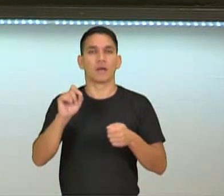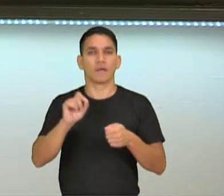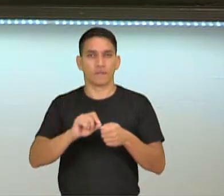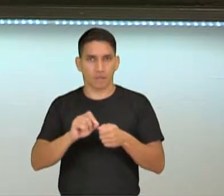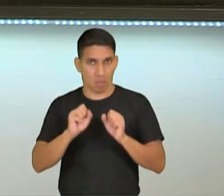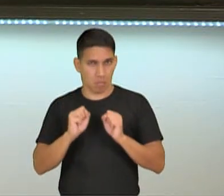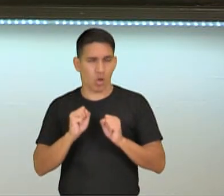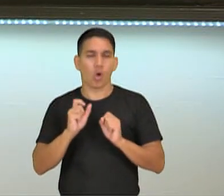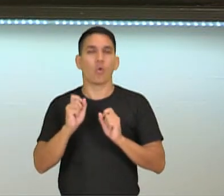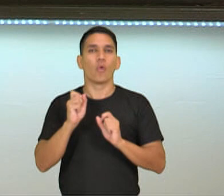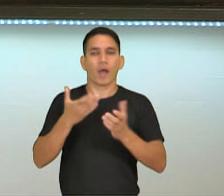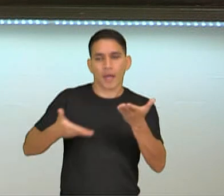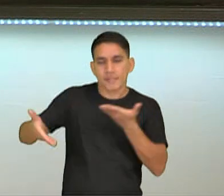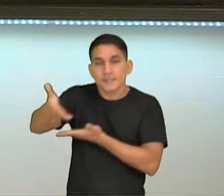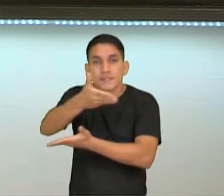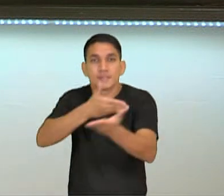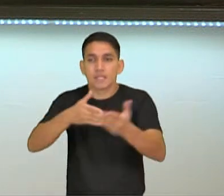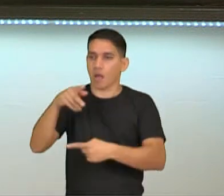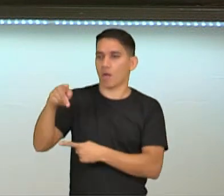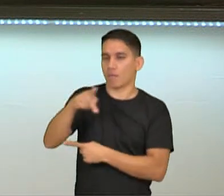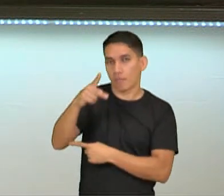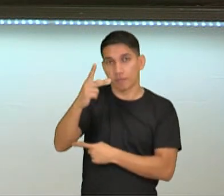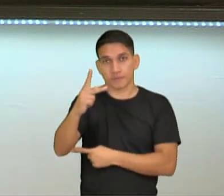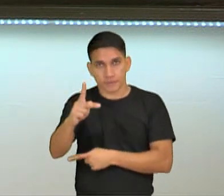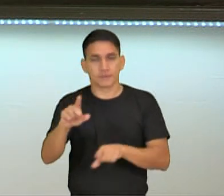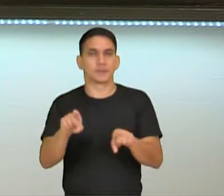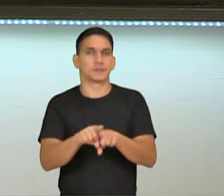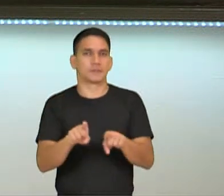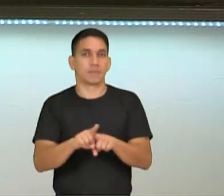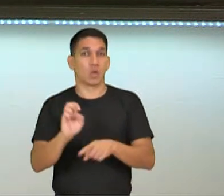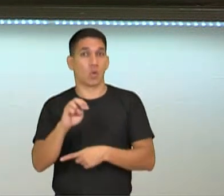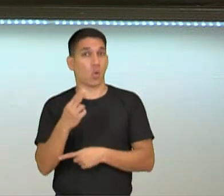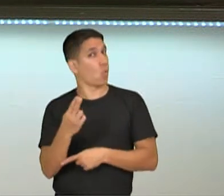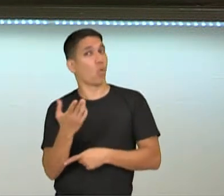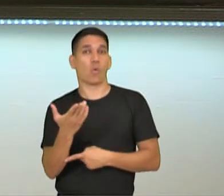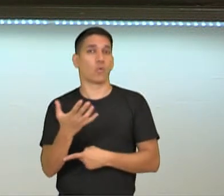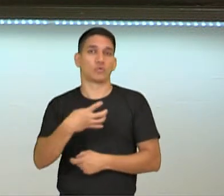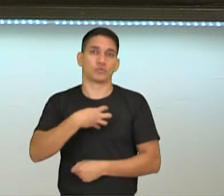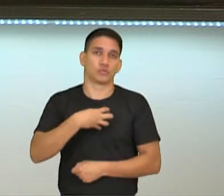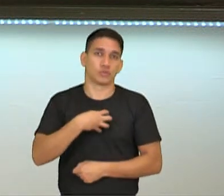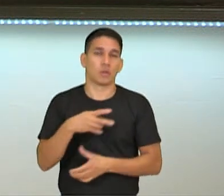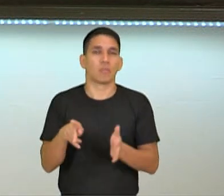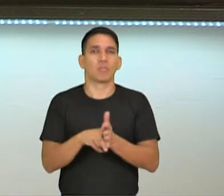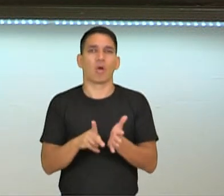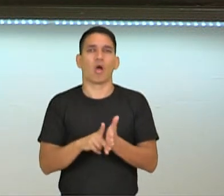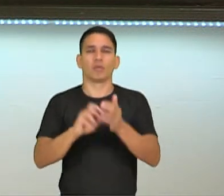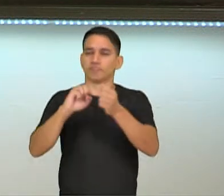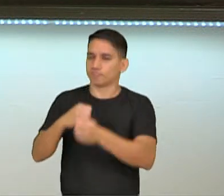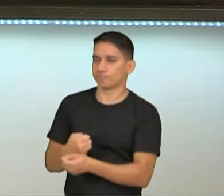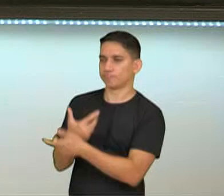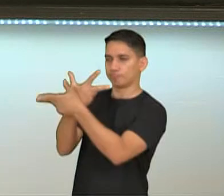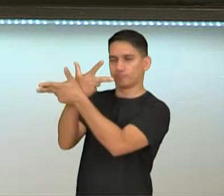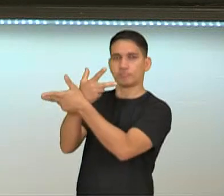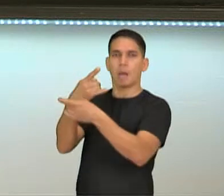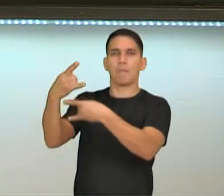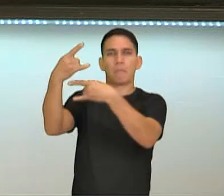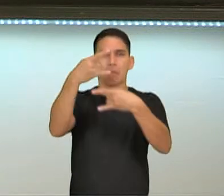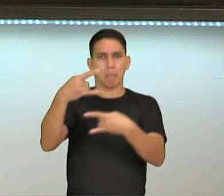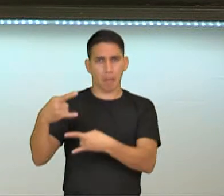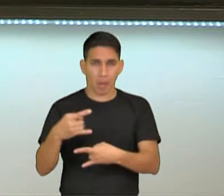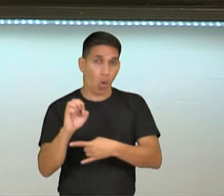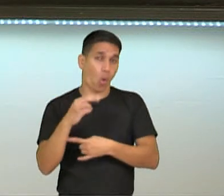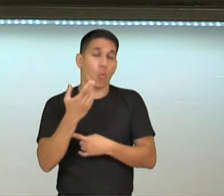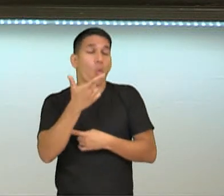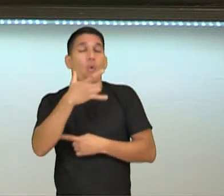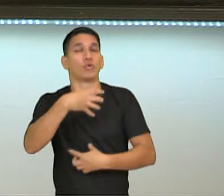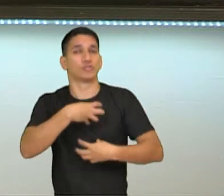podem interagir com os professores de vocês, ou por meio, né, das Google Meet, ou outras formas de